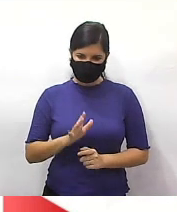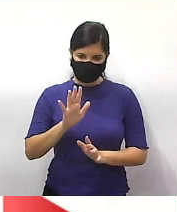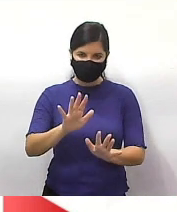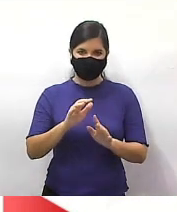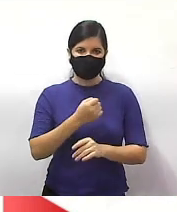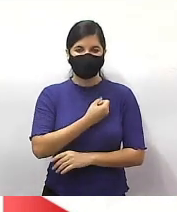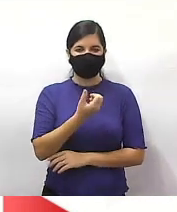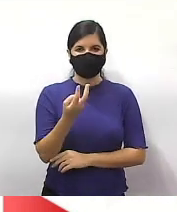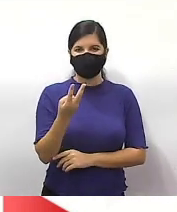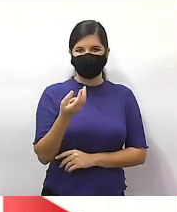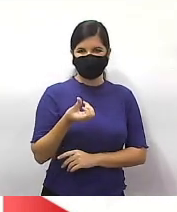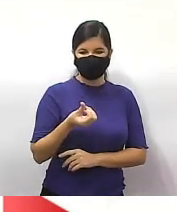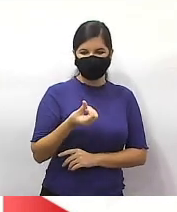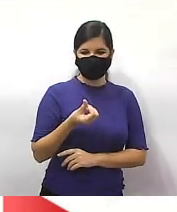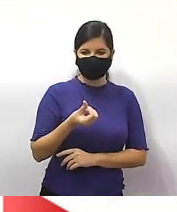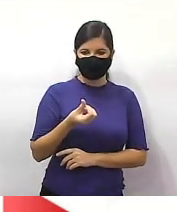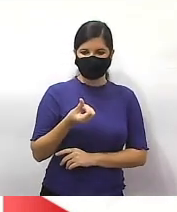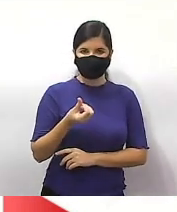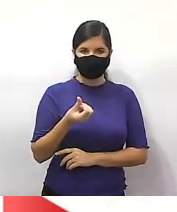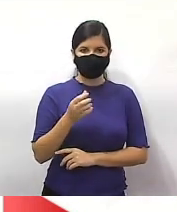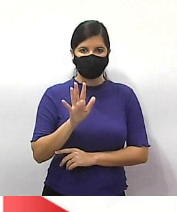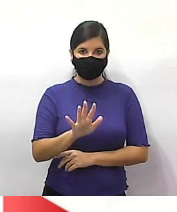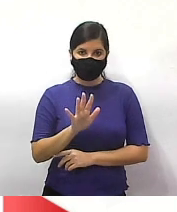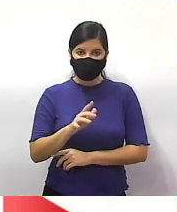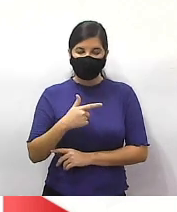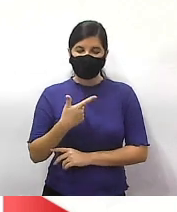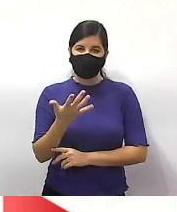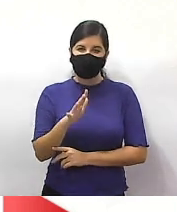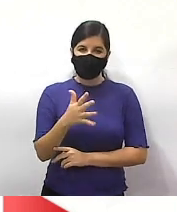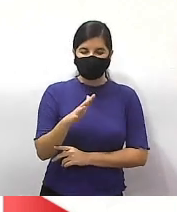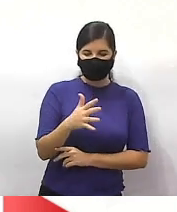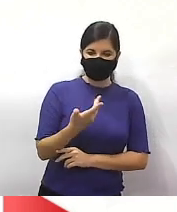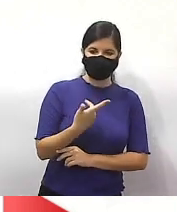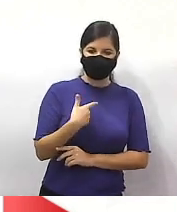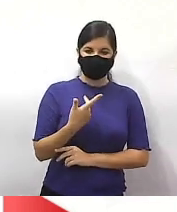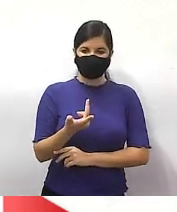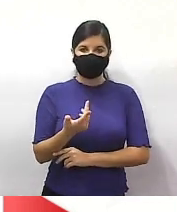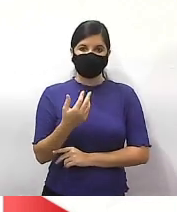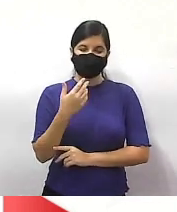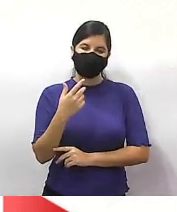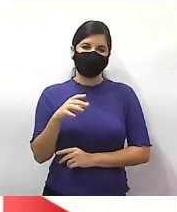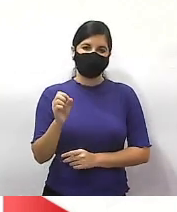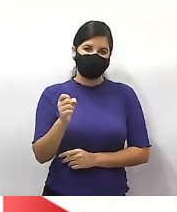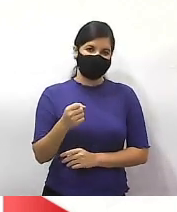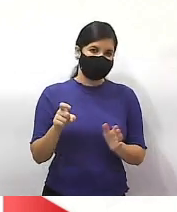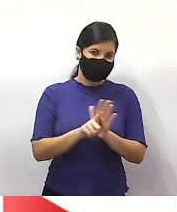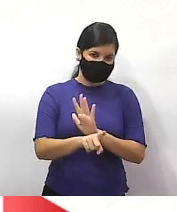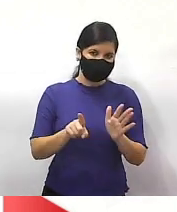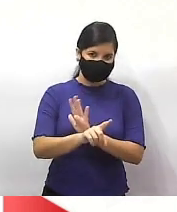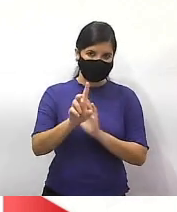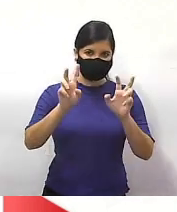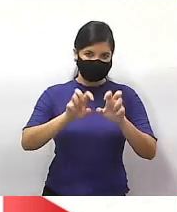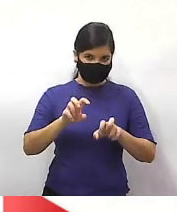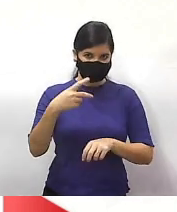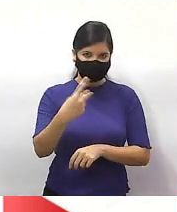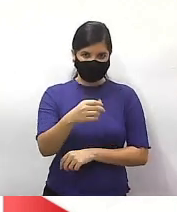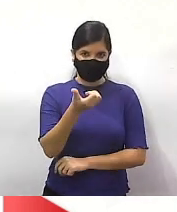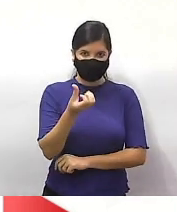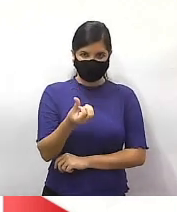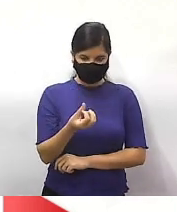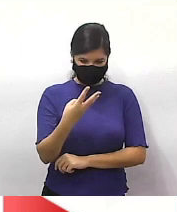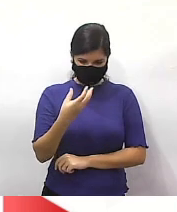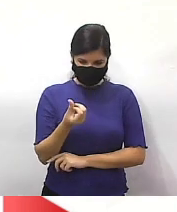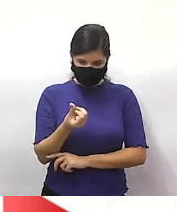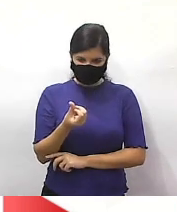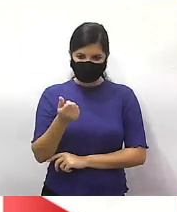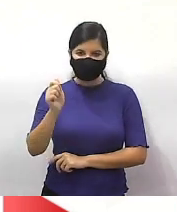Considere o número 36, ok? E aí, considerando esse número, você tem algumas perguntas sobre ele. Item